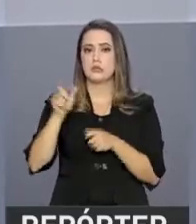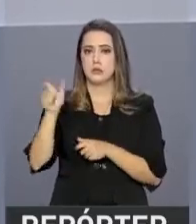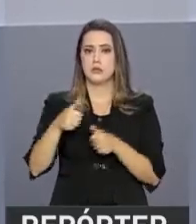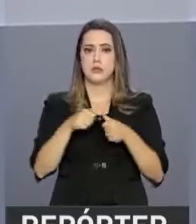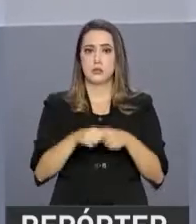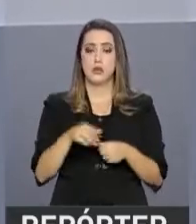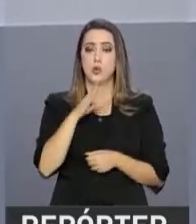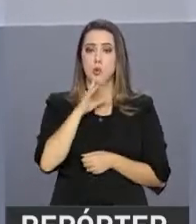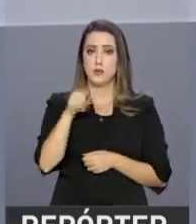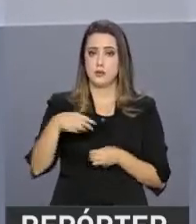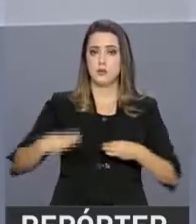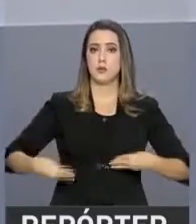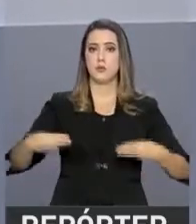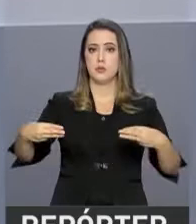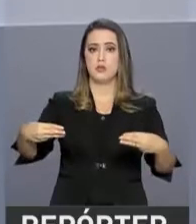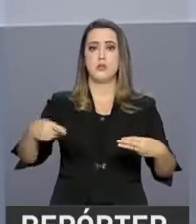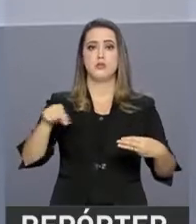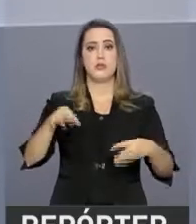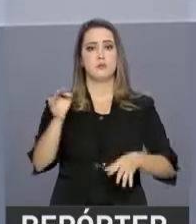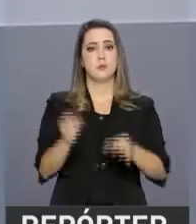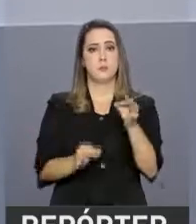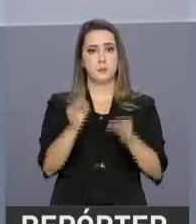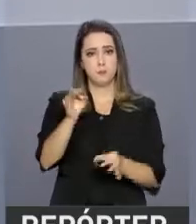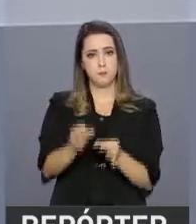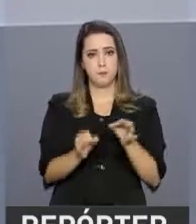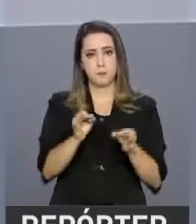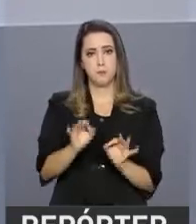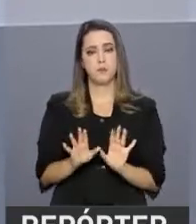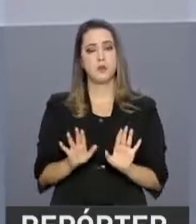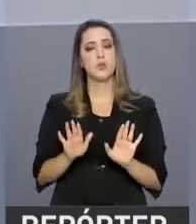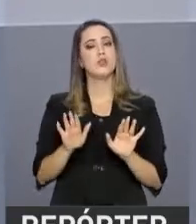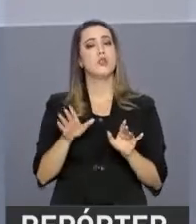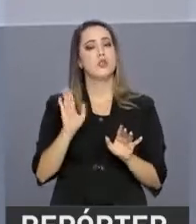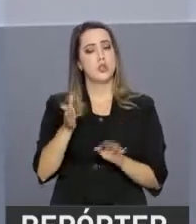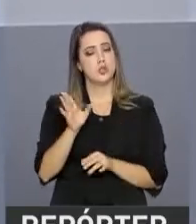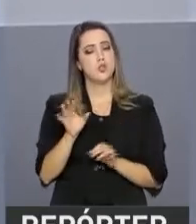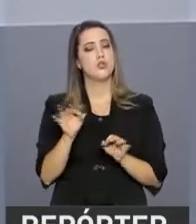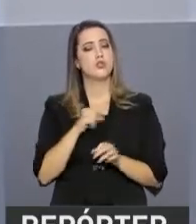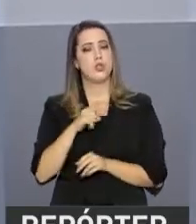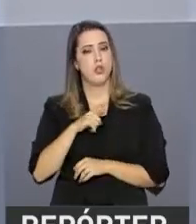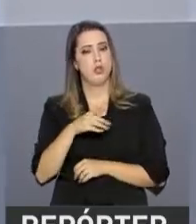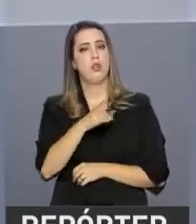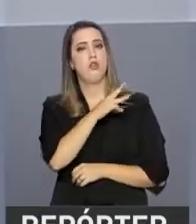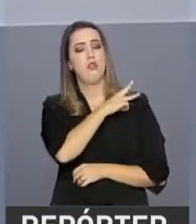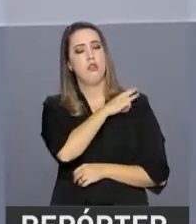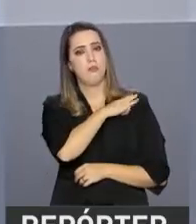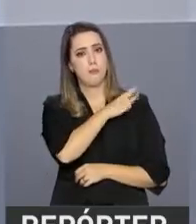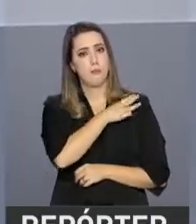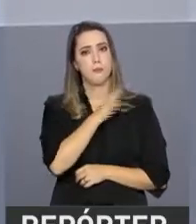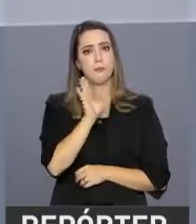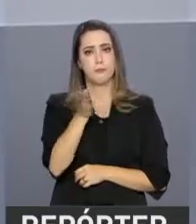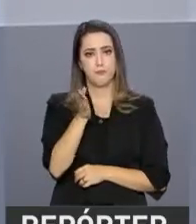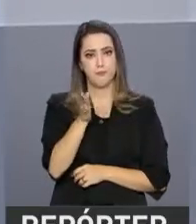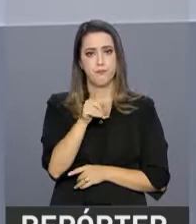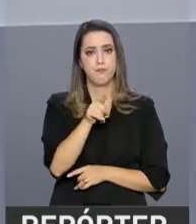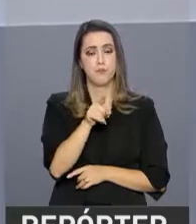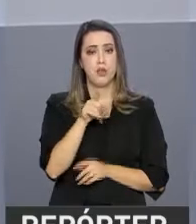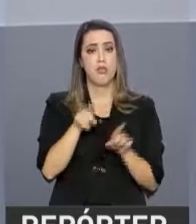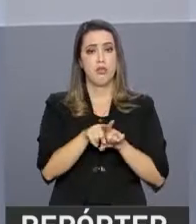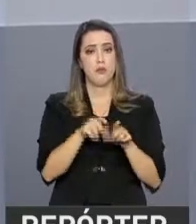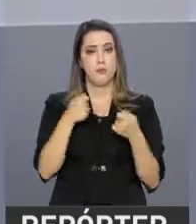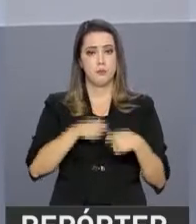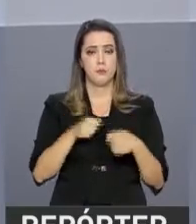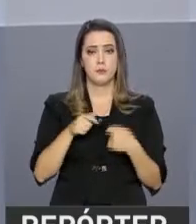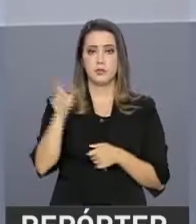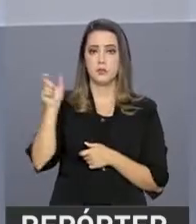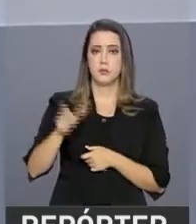refugiado reconhecida pelo Comitê Nacional para os Refugiados do Ministério da Justiça e ter concluído o ensino médio. Além disso, é recomendado